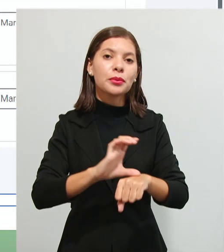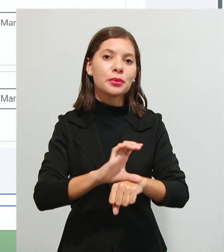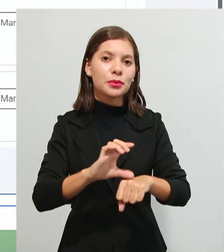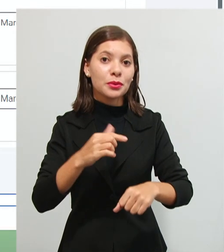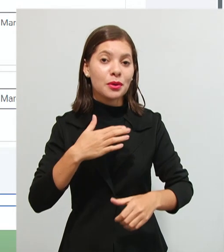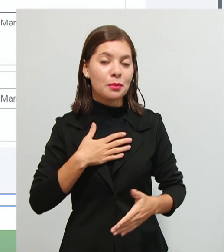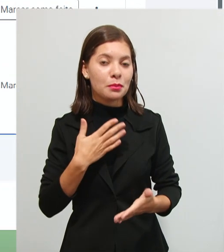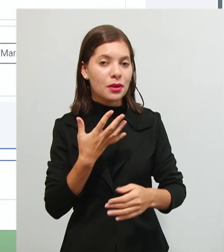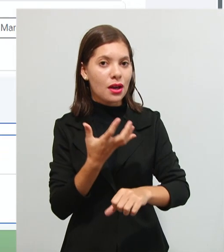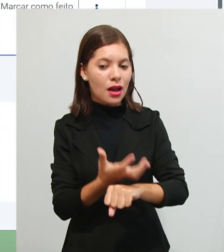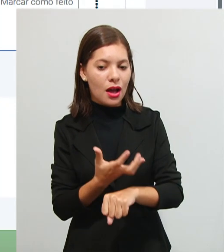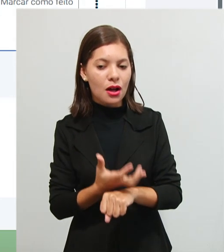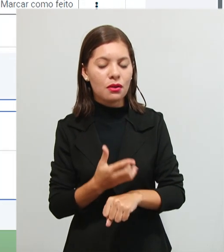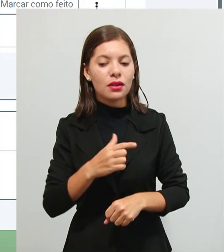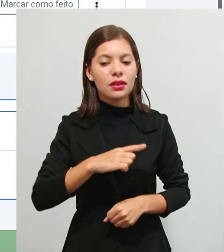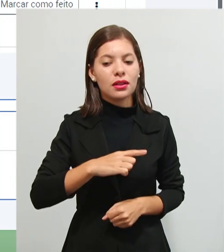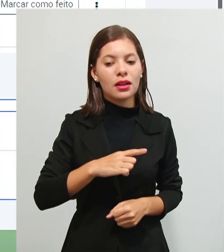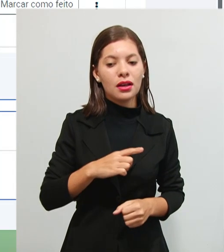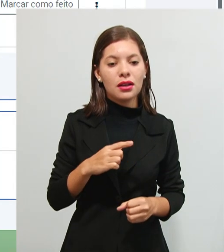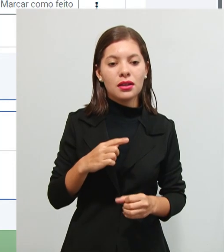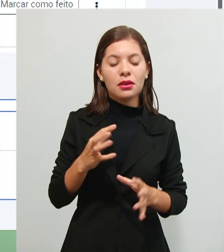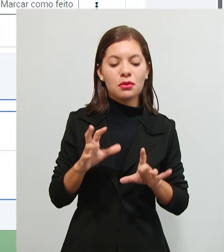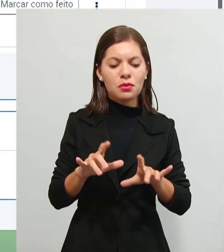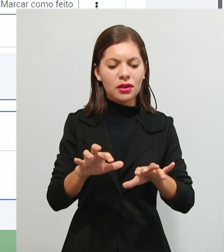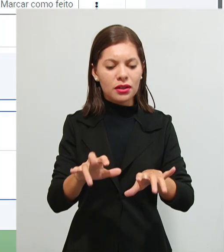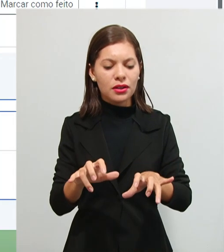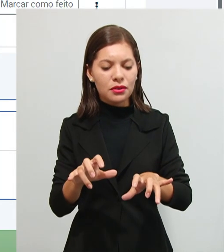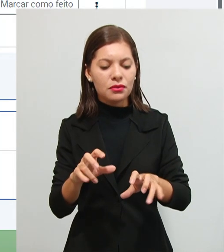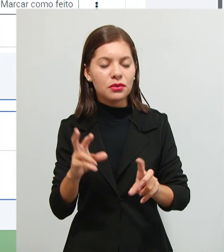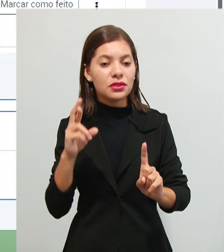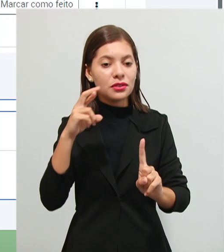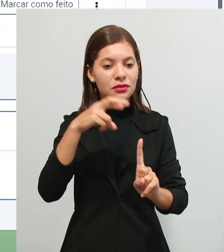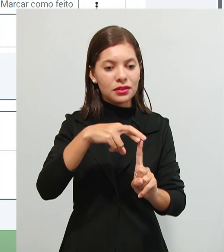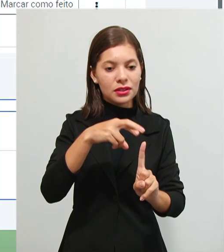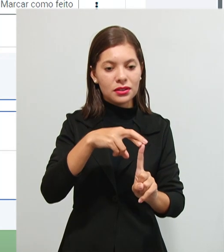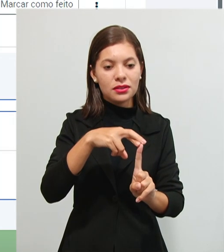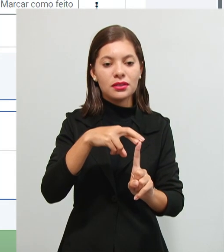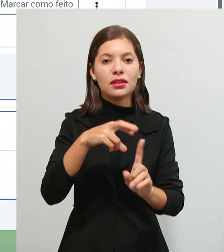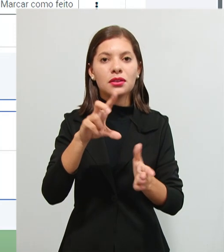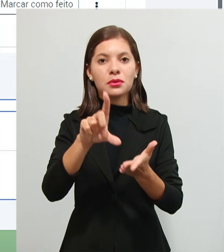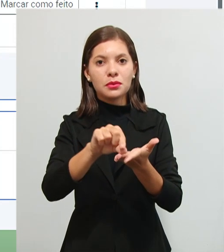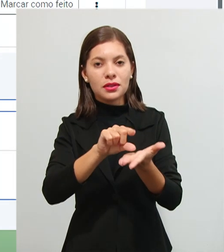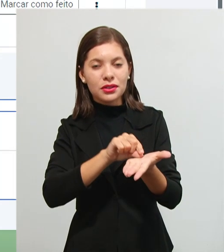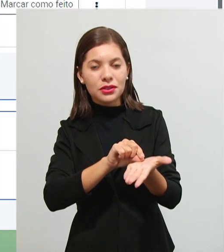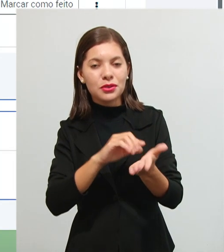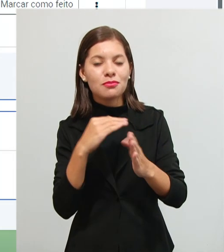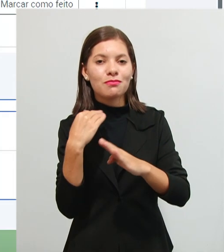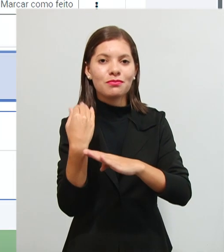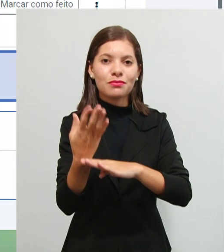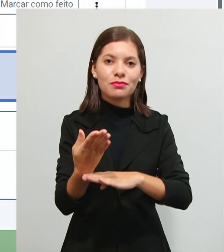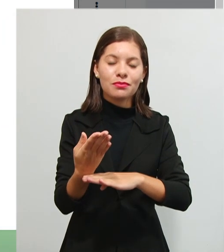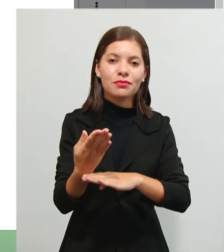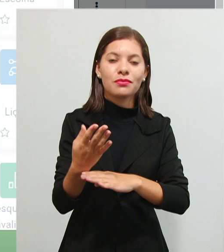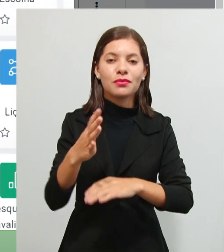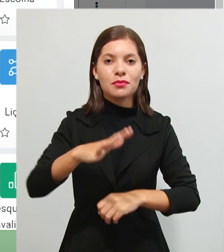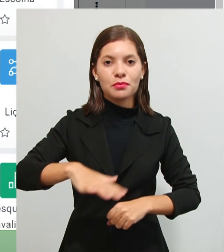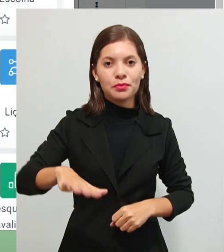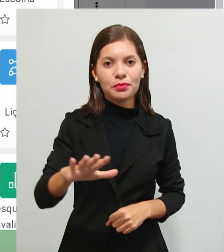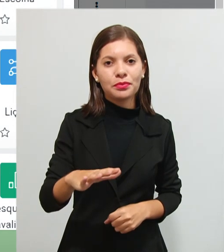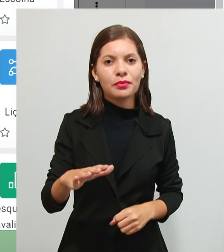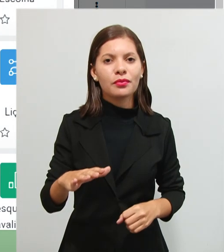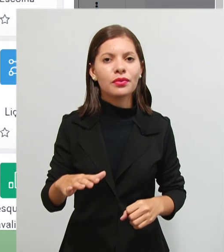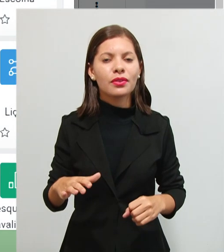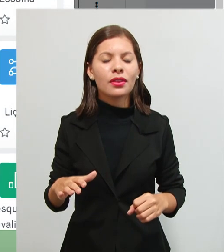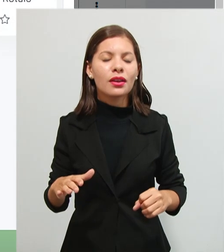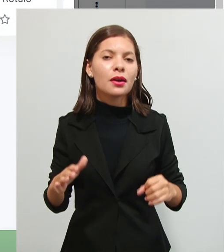já tem um arquivo de referência e um artigo externo ao ambiente, tá? E agora, outro